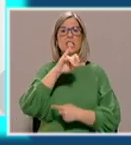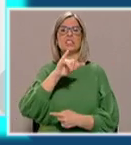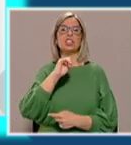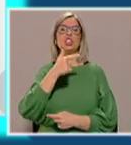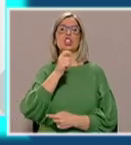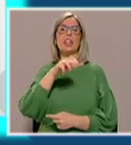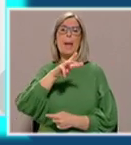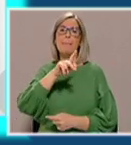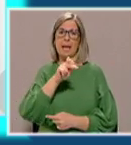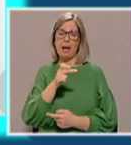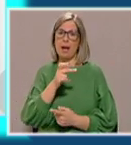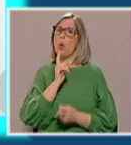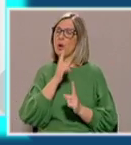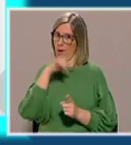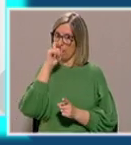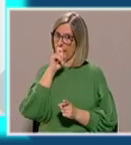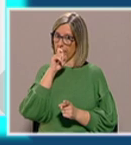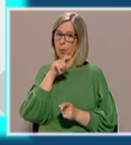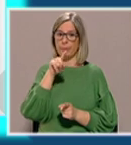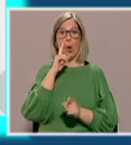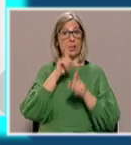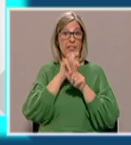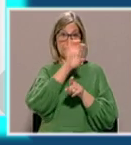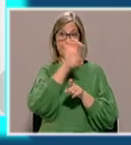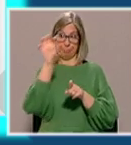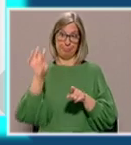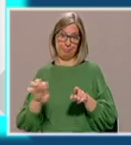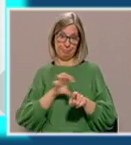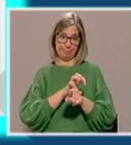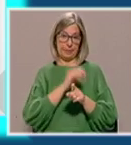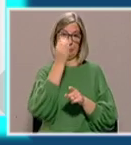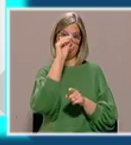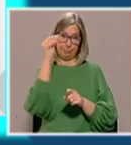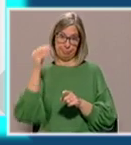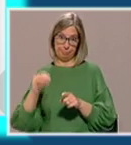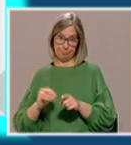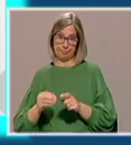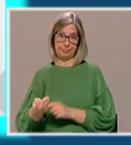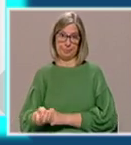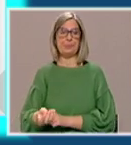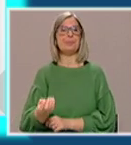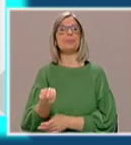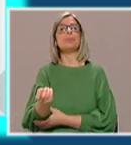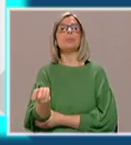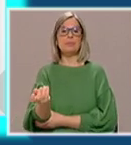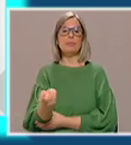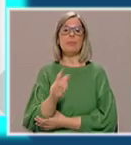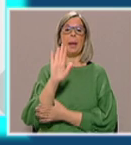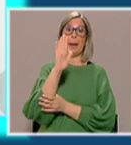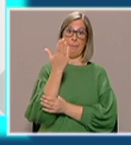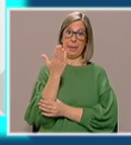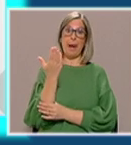recordam. Temos, mais uma vez aqui, estas caixinhas que vamos preencher em conjunto. Então, aqui nesta